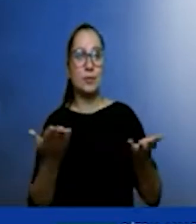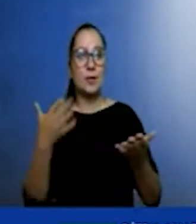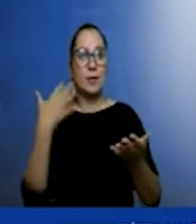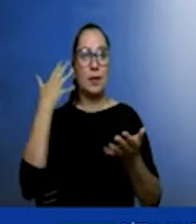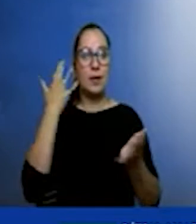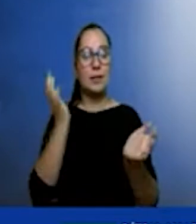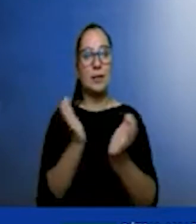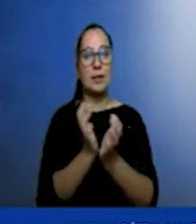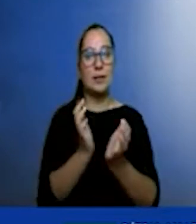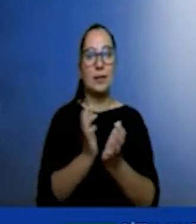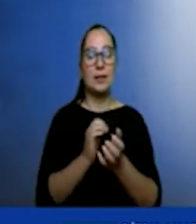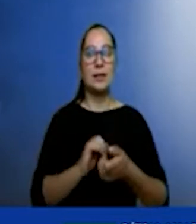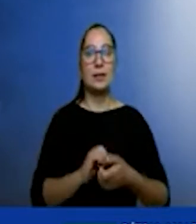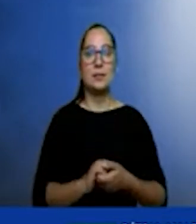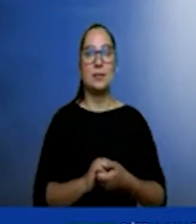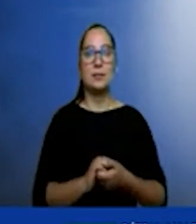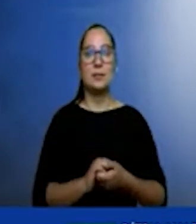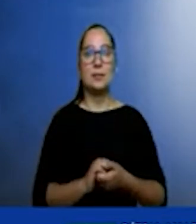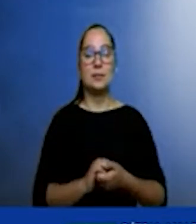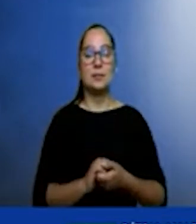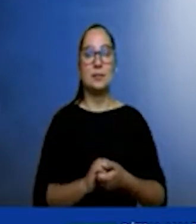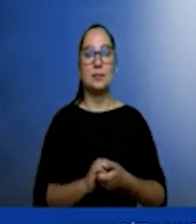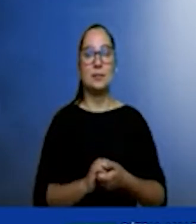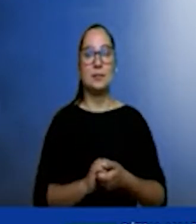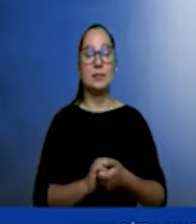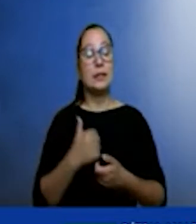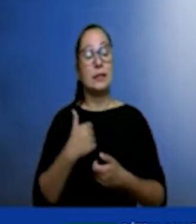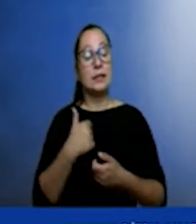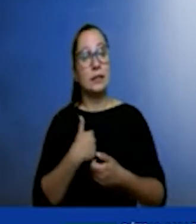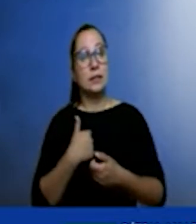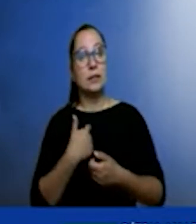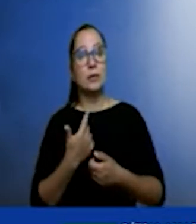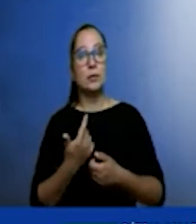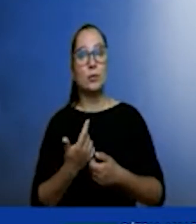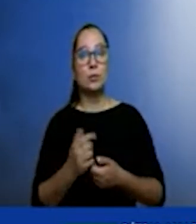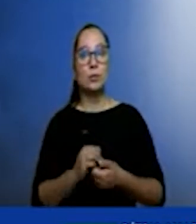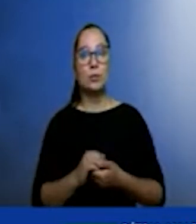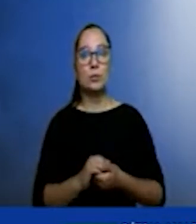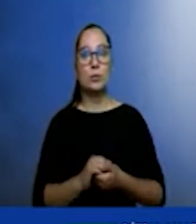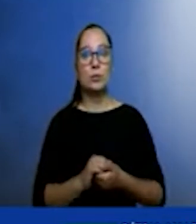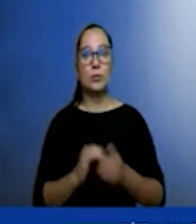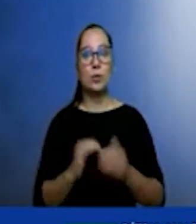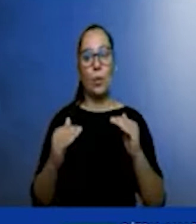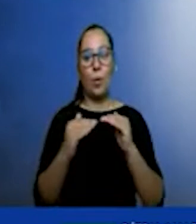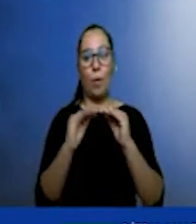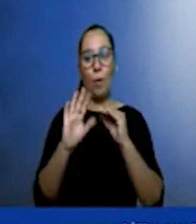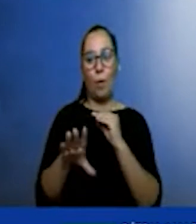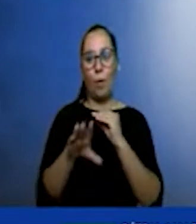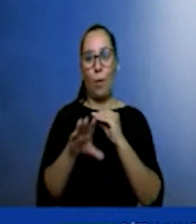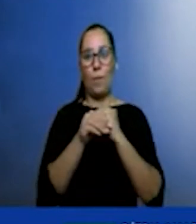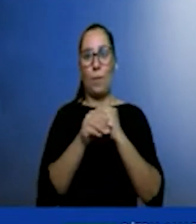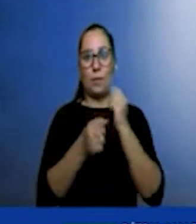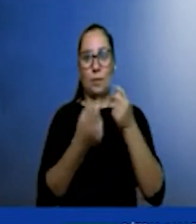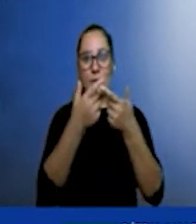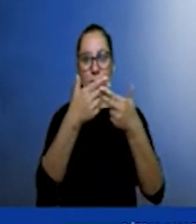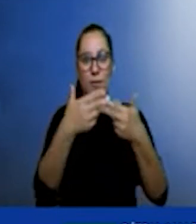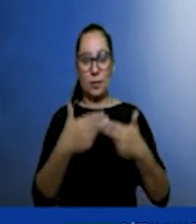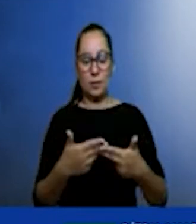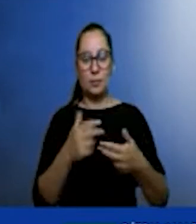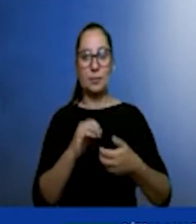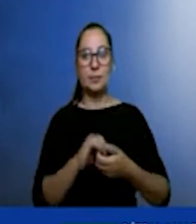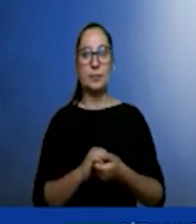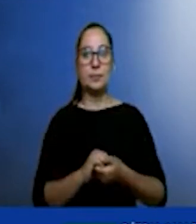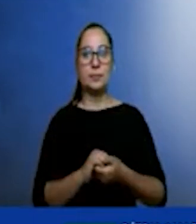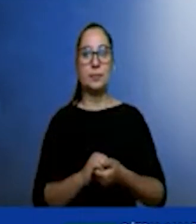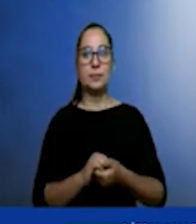acabaram de falar, e eu, de uma certa forma, eu vou complementar com algumas coisas que estamos fazendo, seguindo a linha daquilo